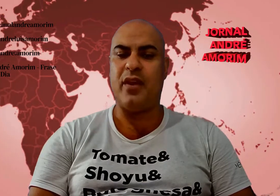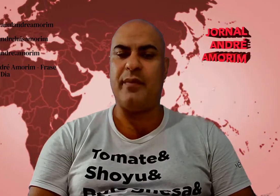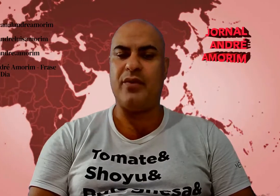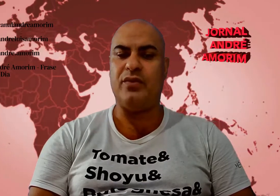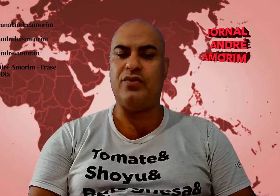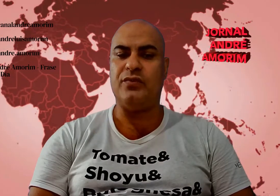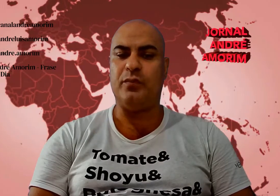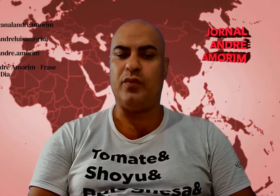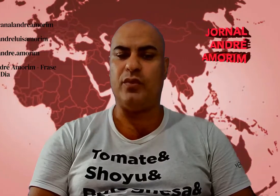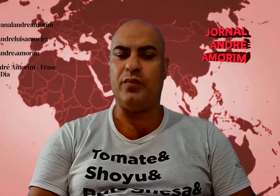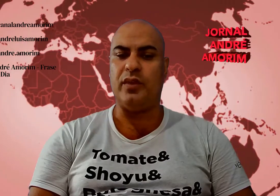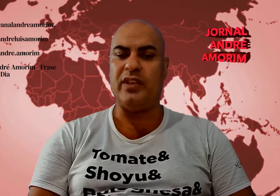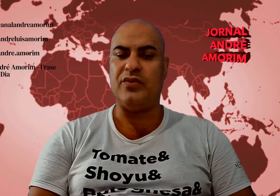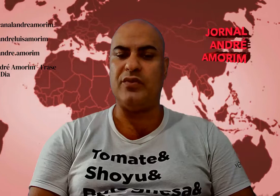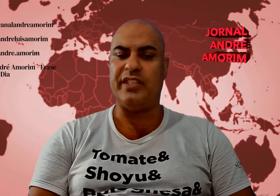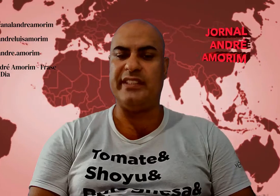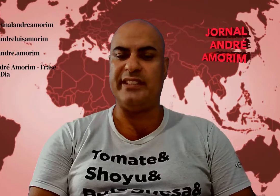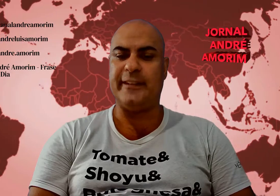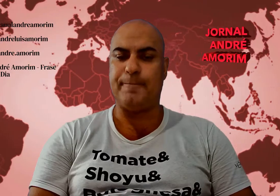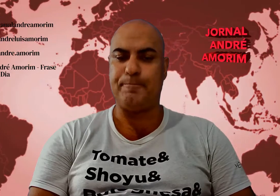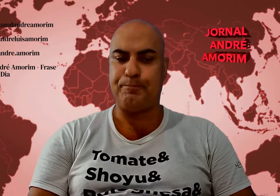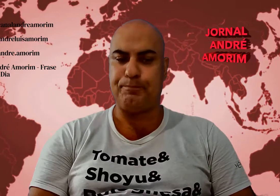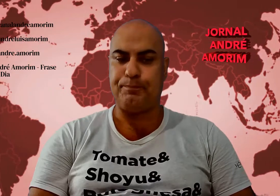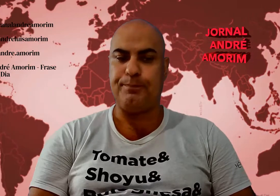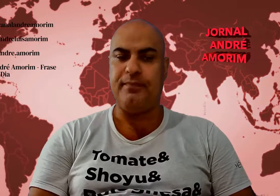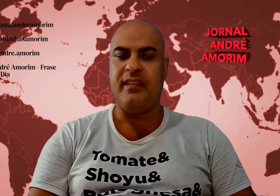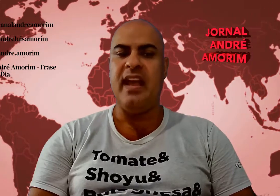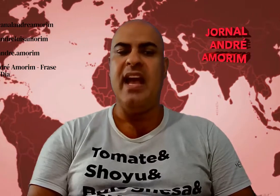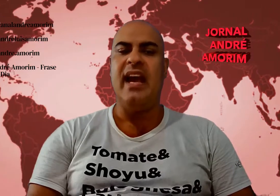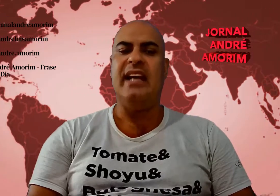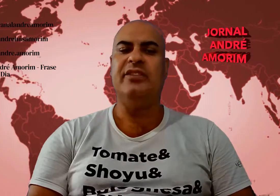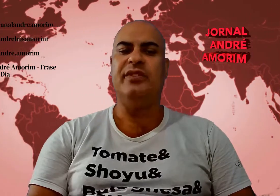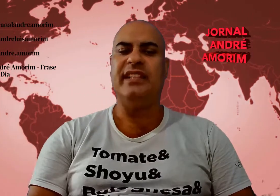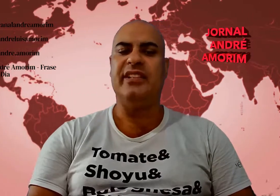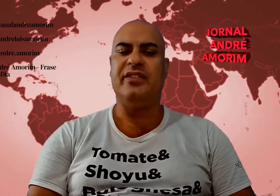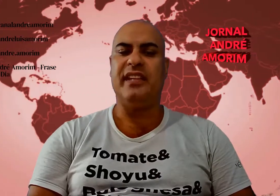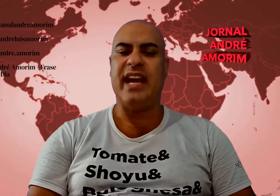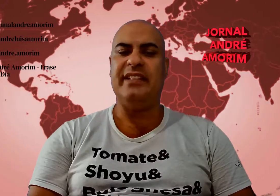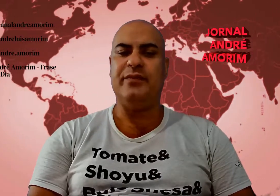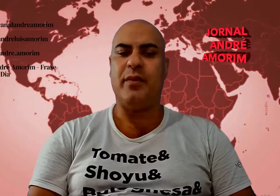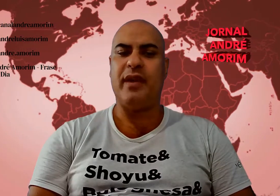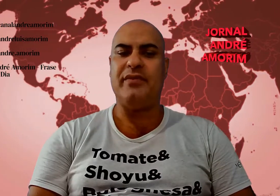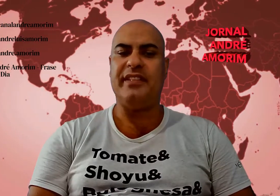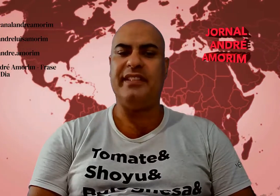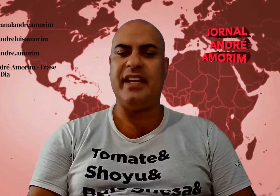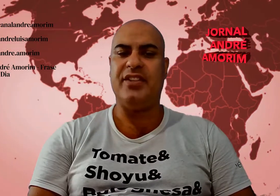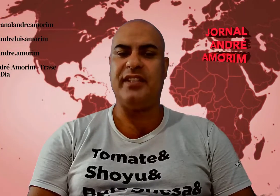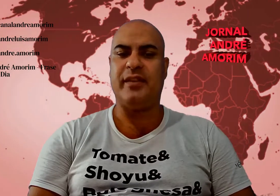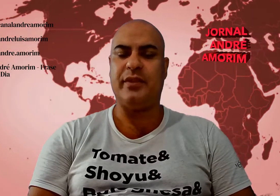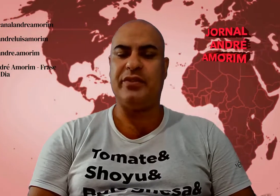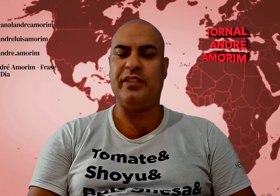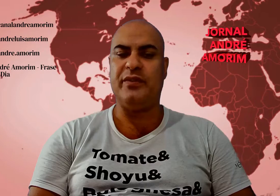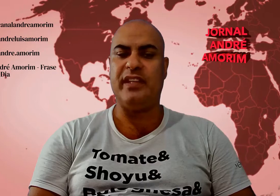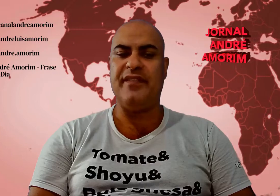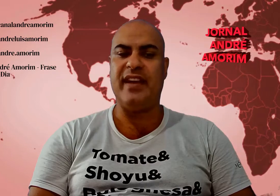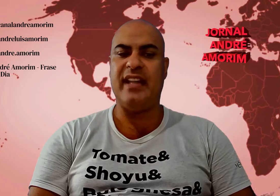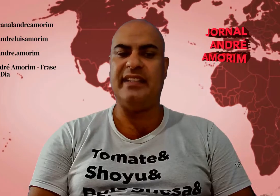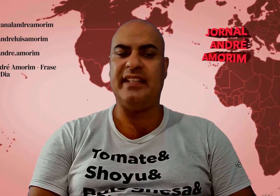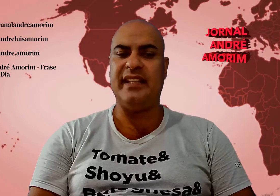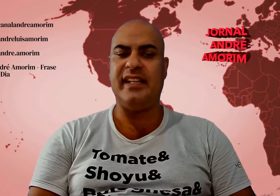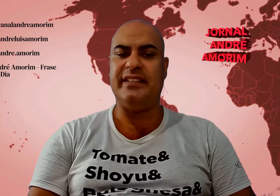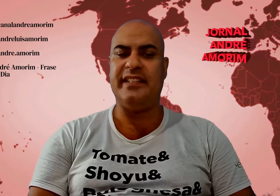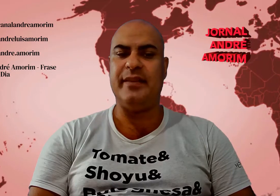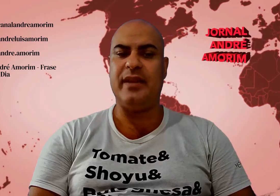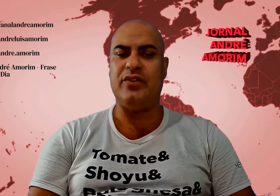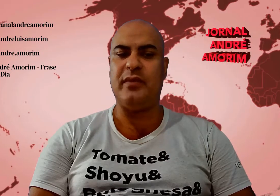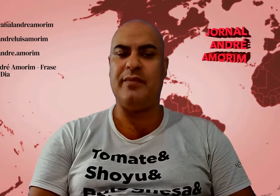a plataforma, conta o portal de notícias. As autoridades locais informaram que cerca de 30 pessoas foram